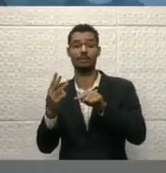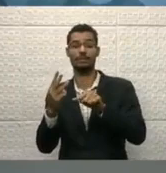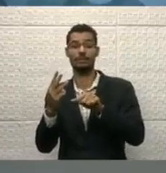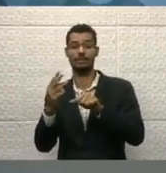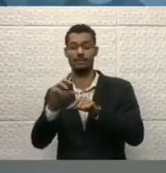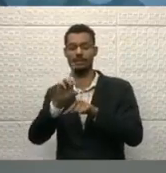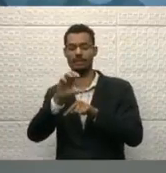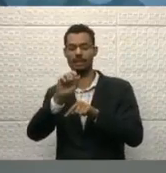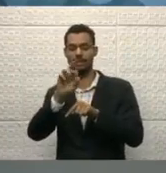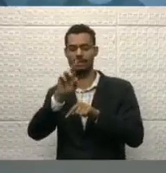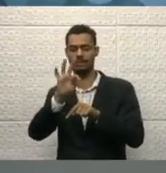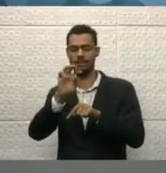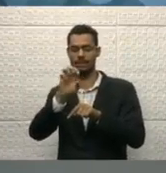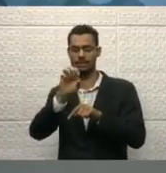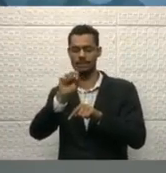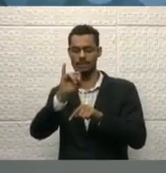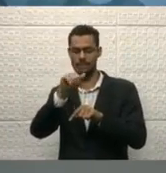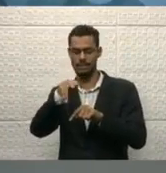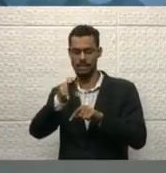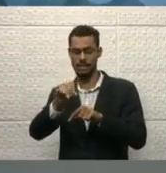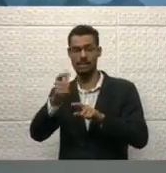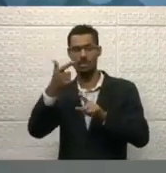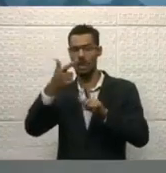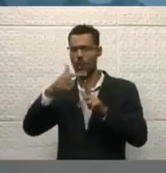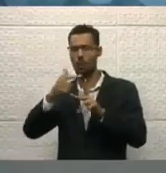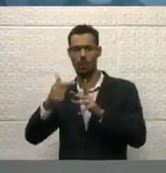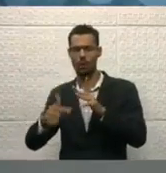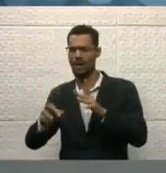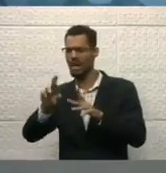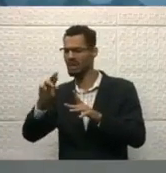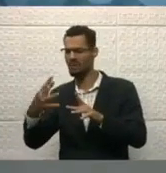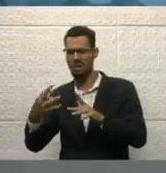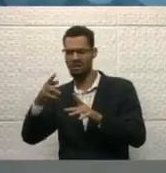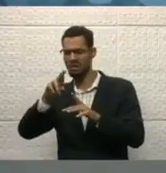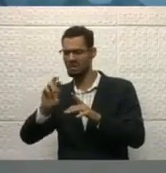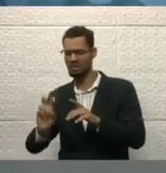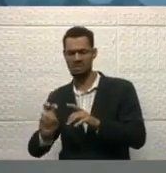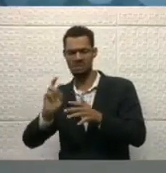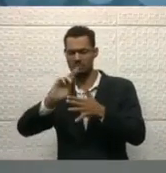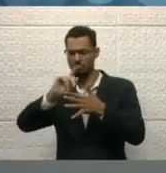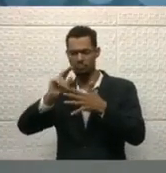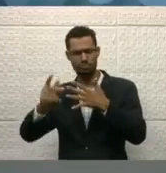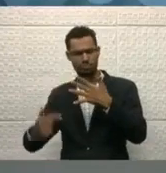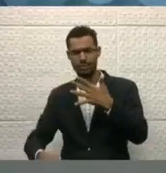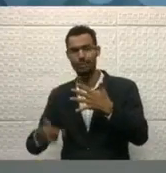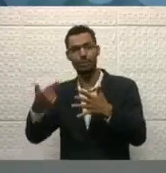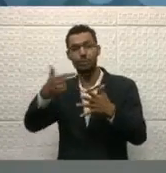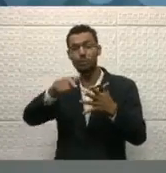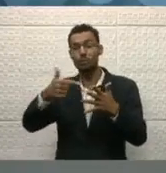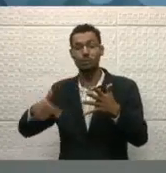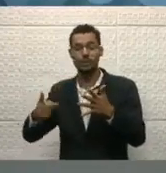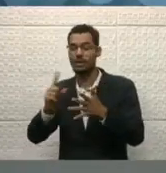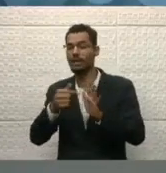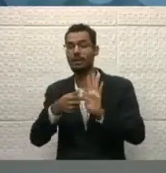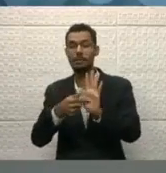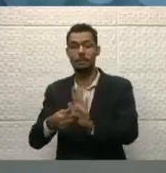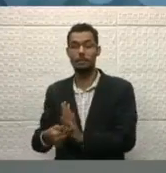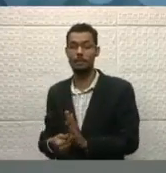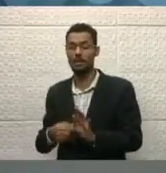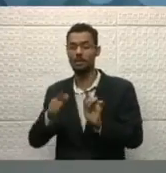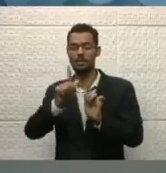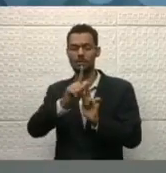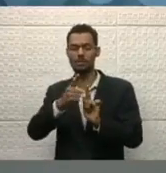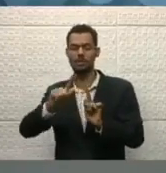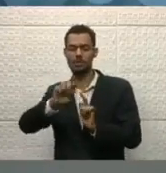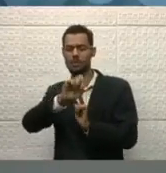espaço cartesiano, e ou as outras variações, o R4, o R5, onde nós já não temos a representação